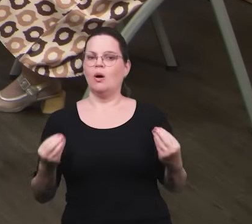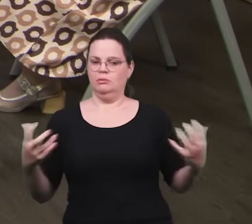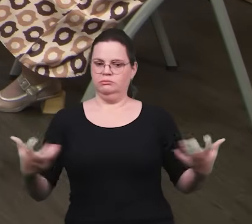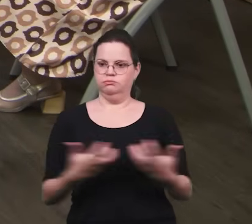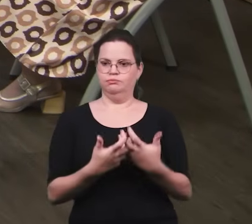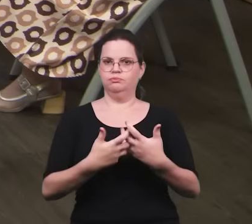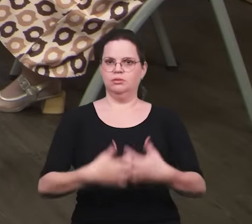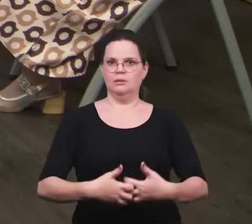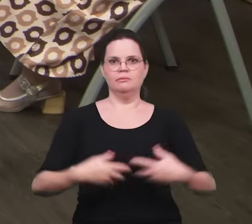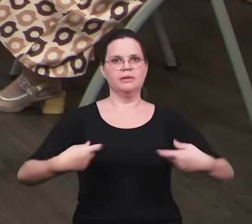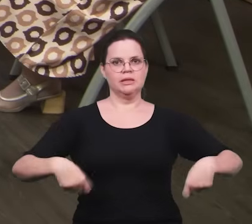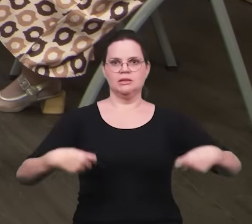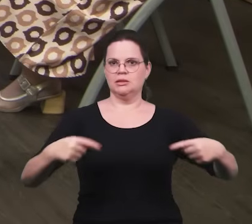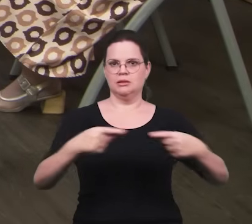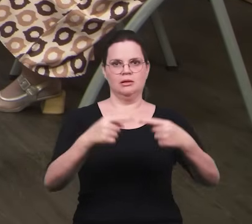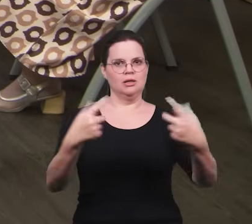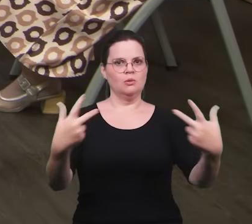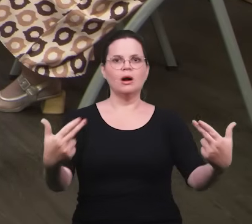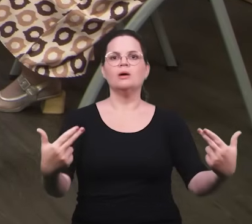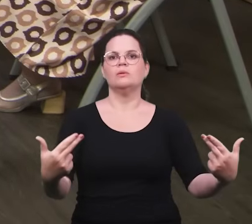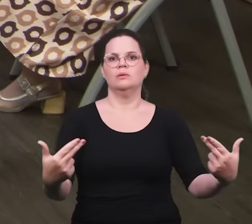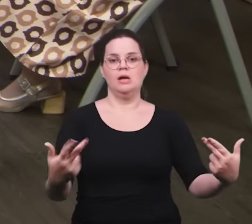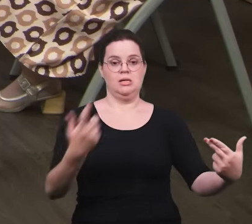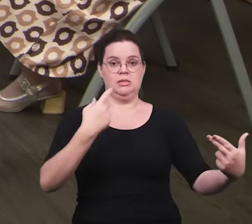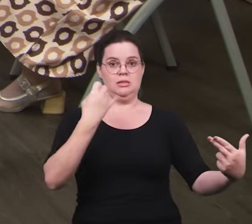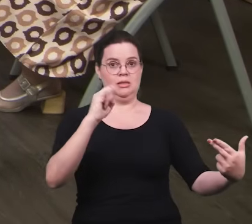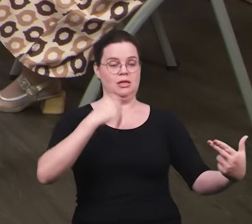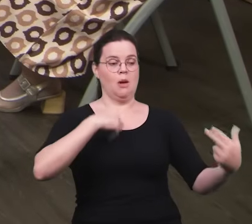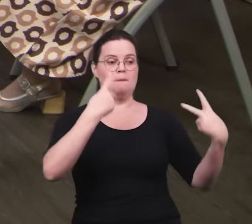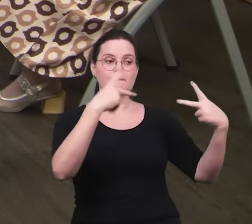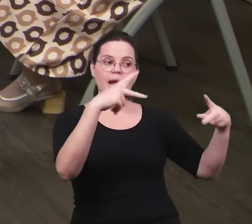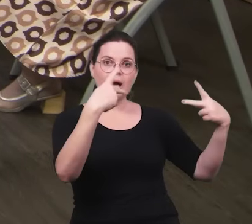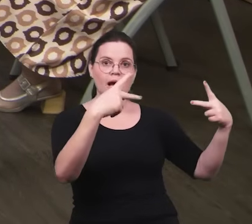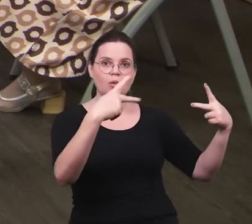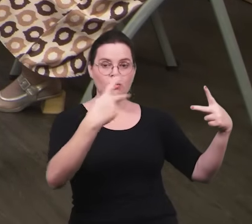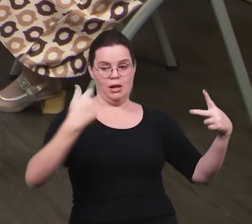uma coisa precisa estar absolutamente alinhada com a outra.